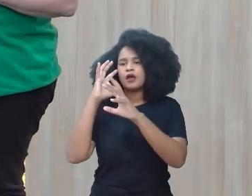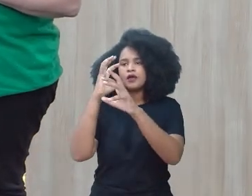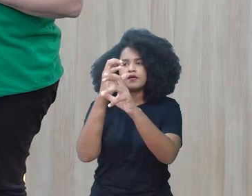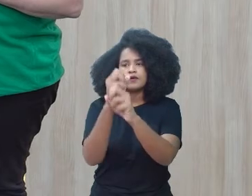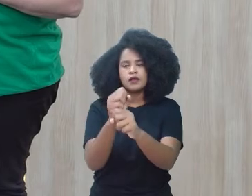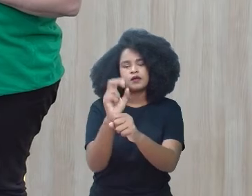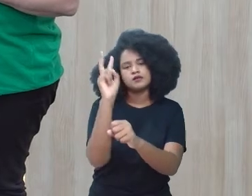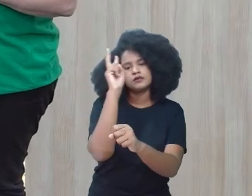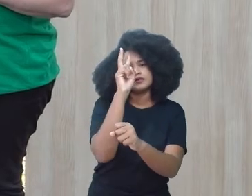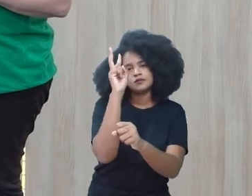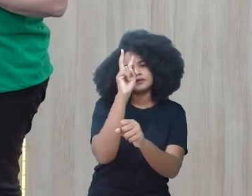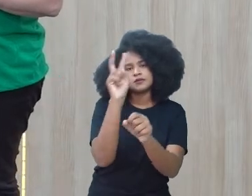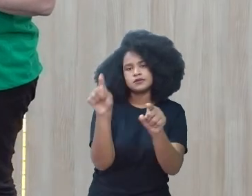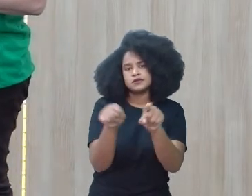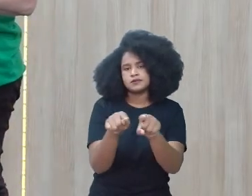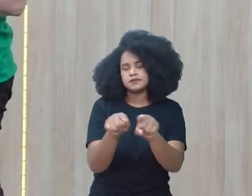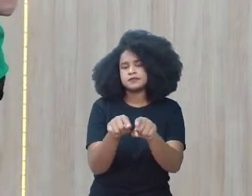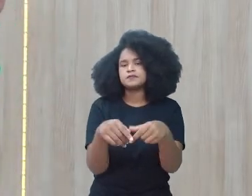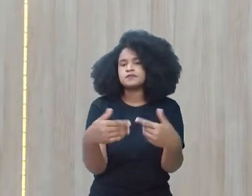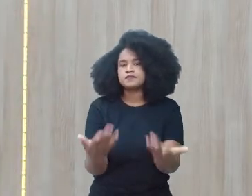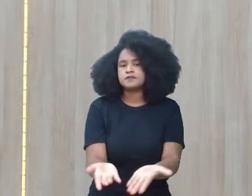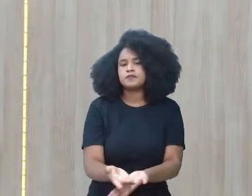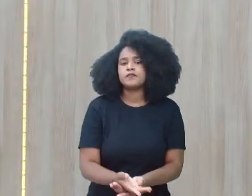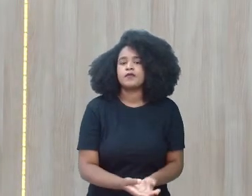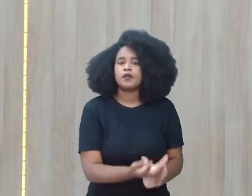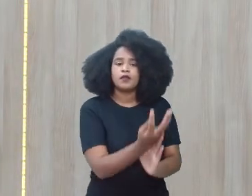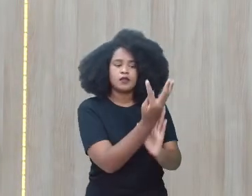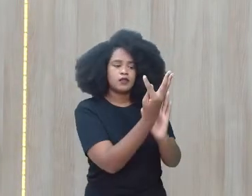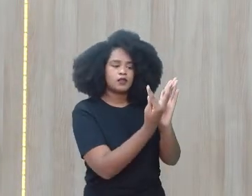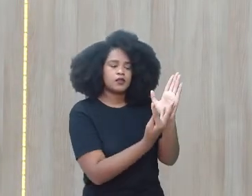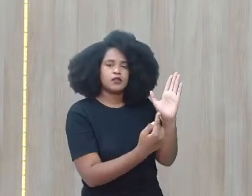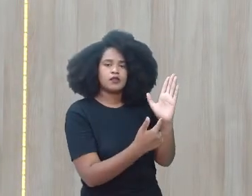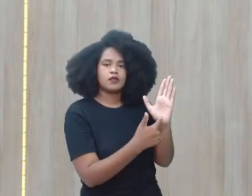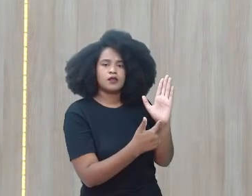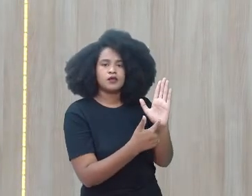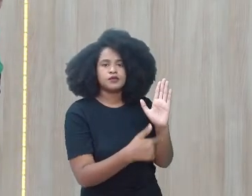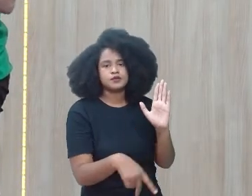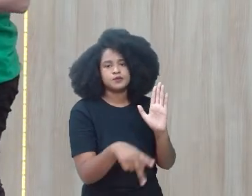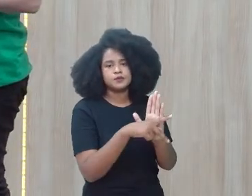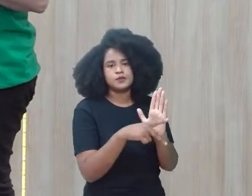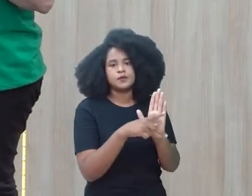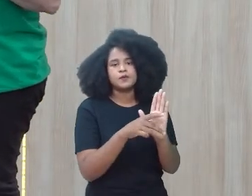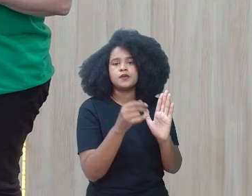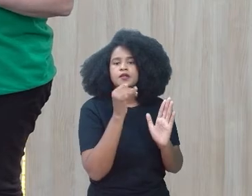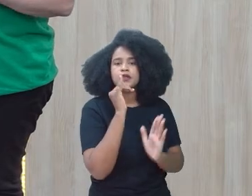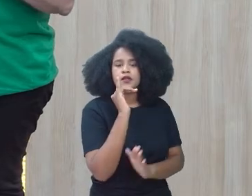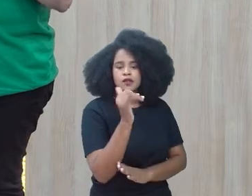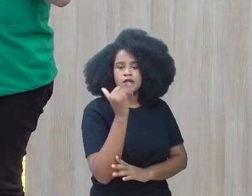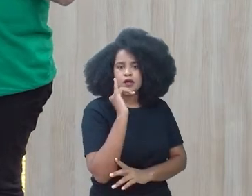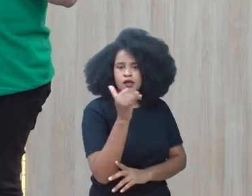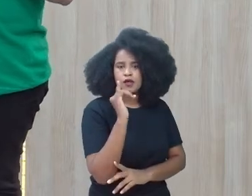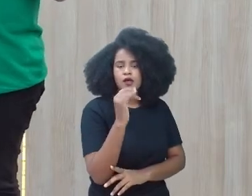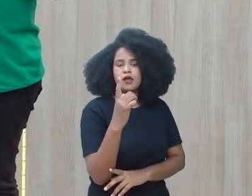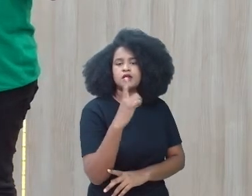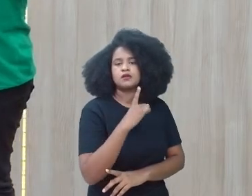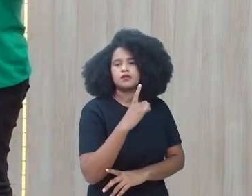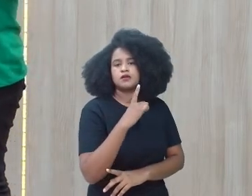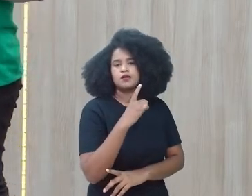um pouco. Então, os textos de ordem do narrar contam com alguns